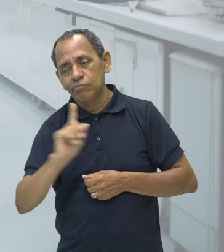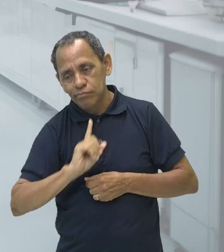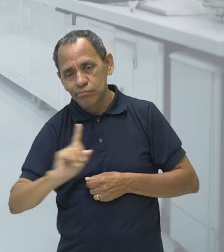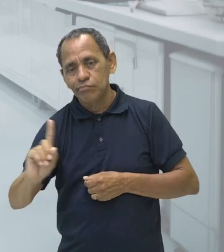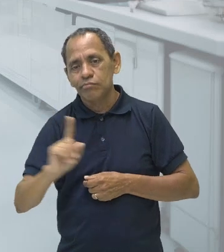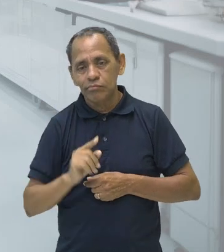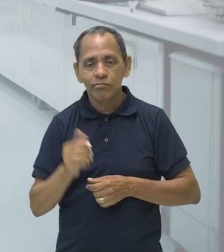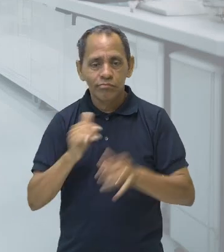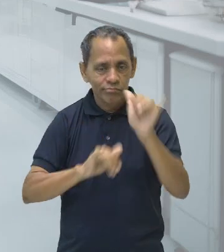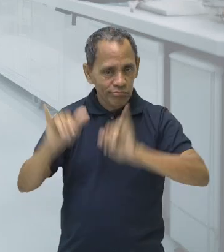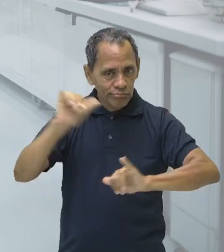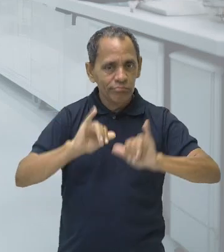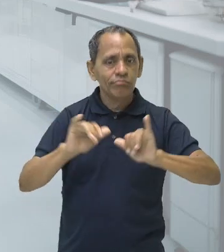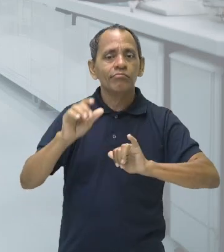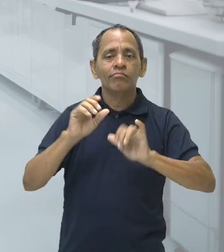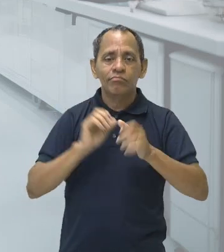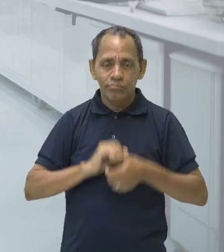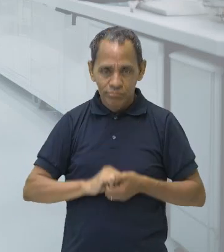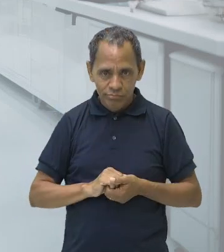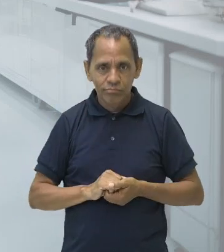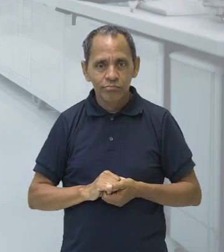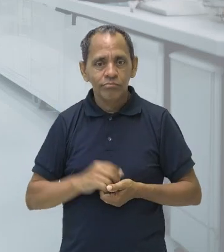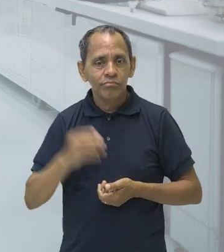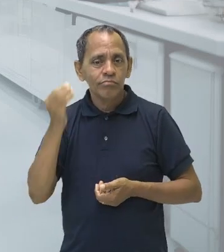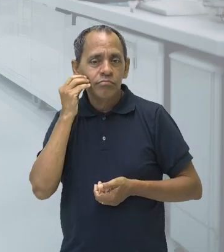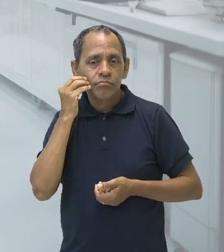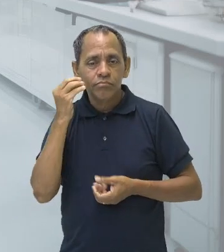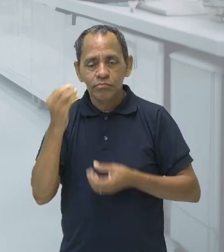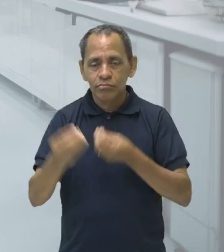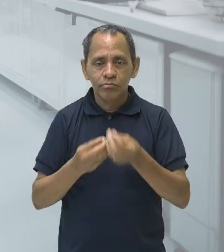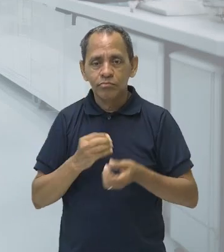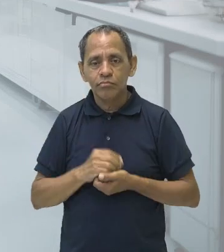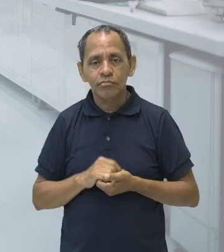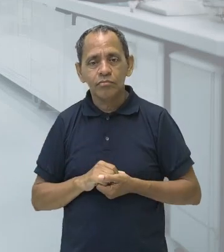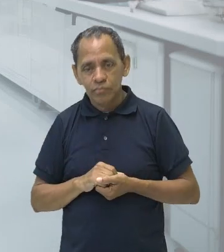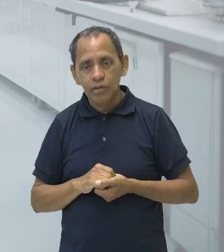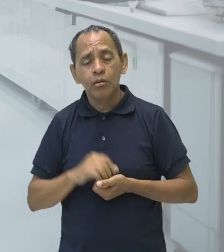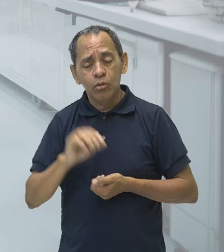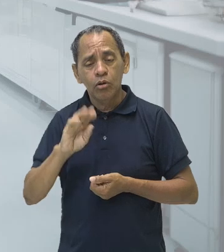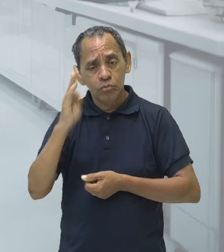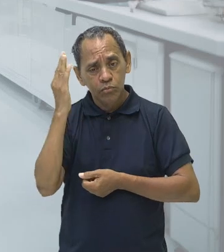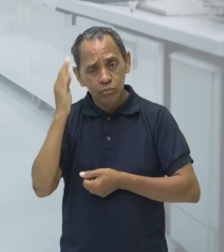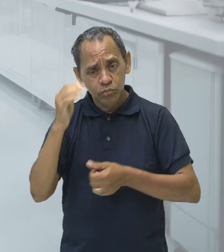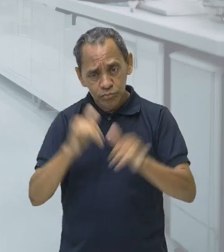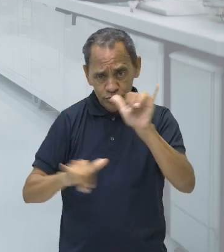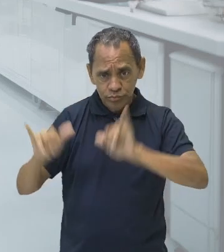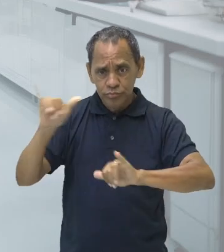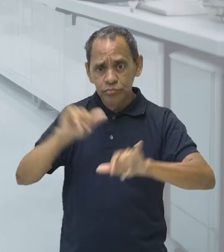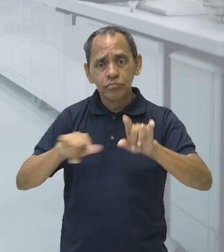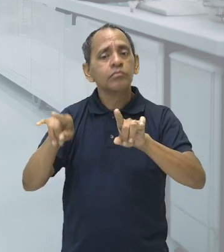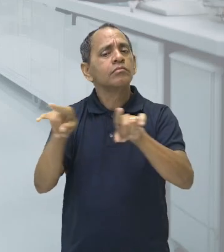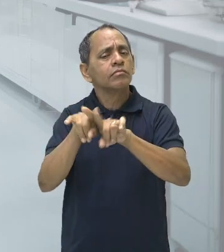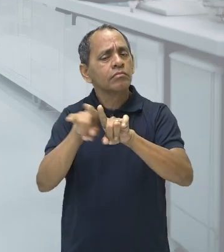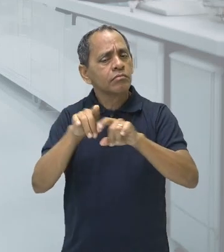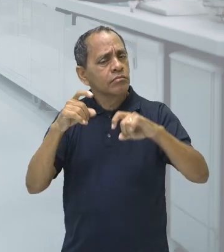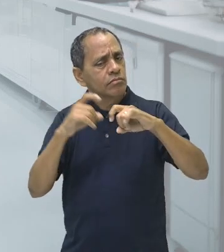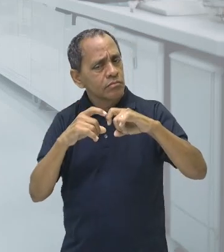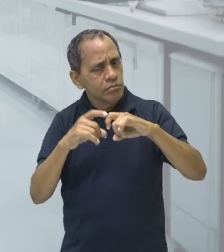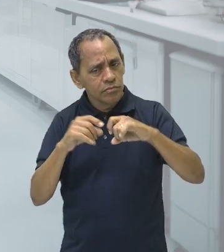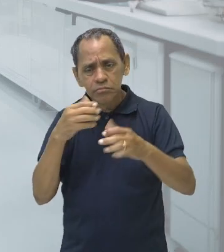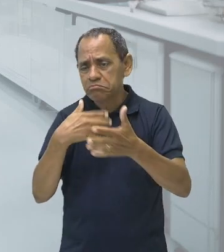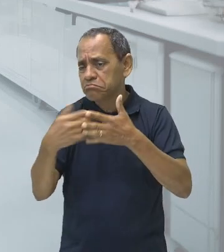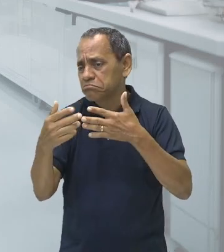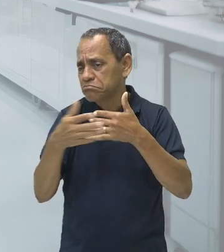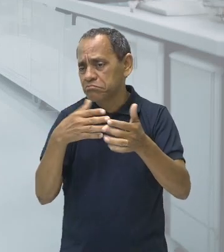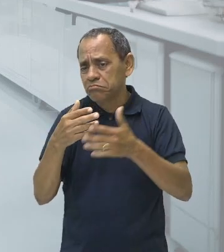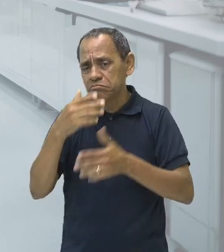estar fazendo aí química talvez, mas pode ser bioquímica, pode ser até medicina, ou qualquer